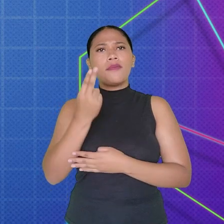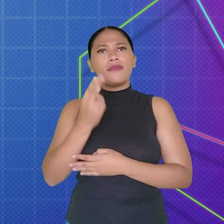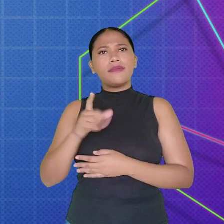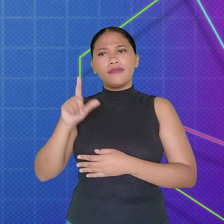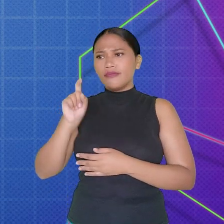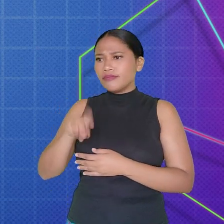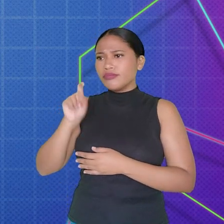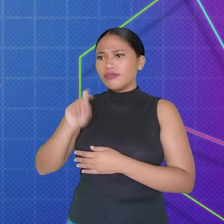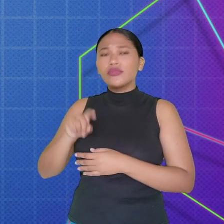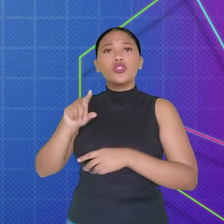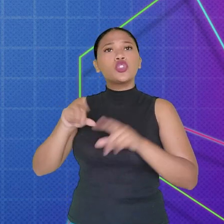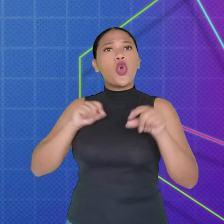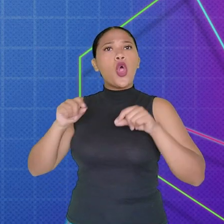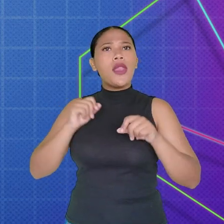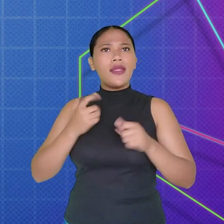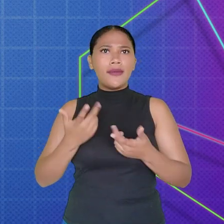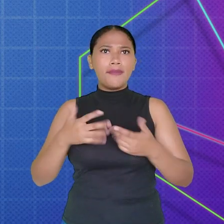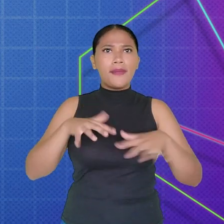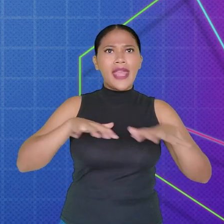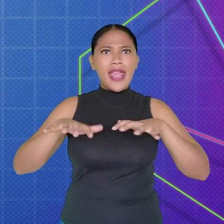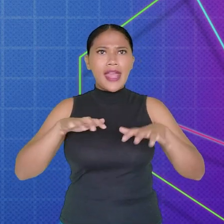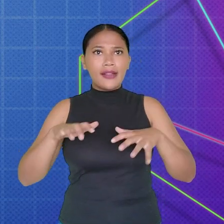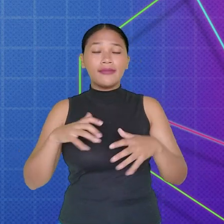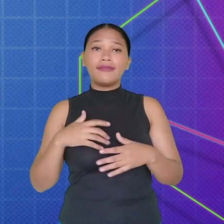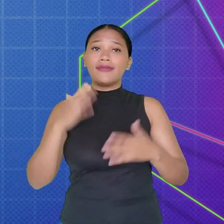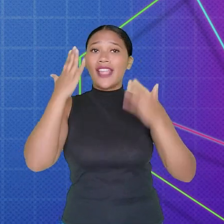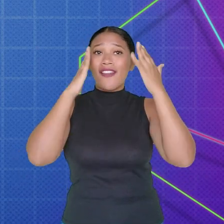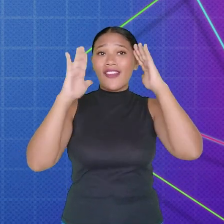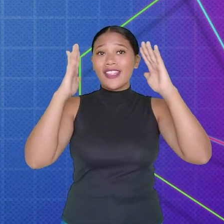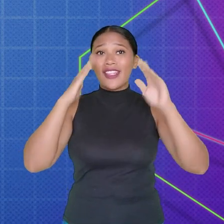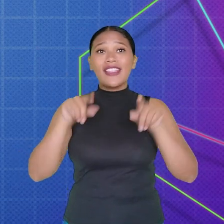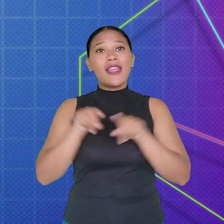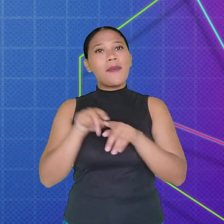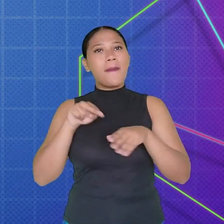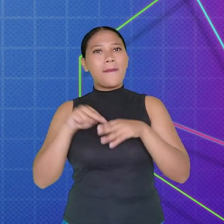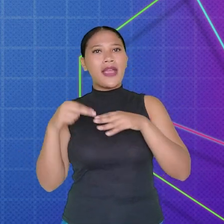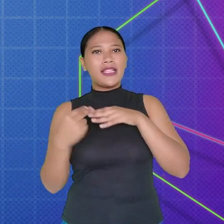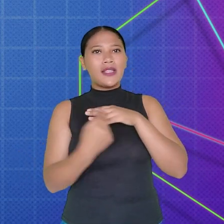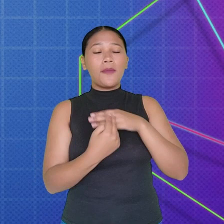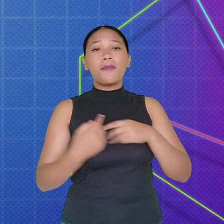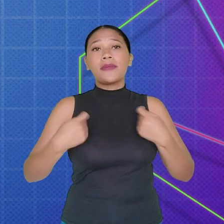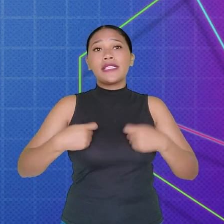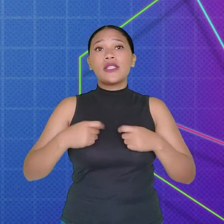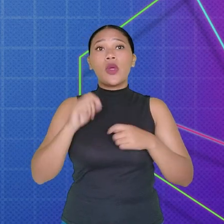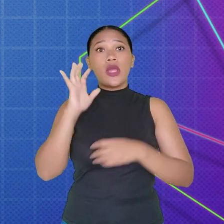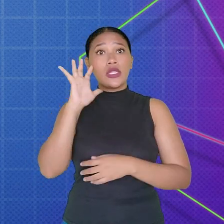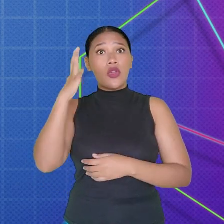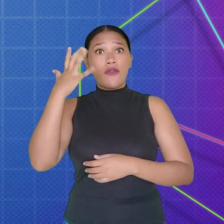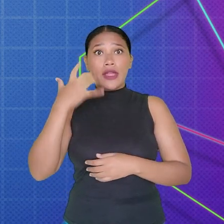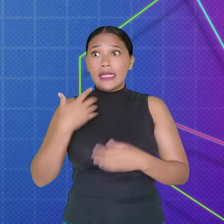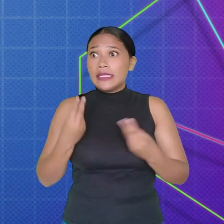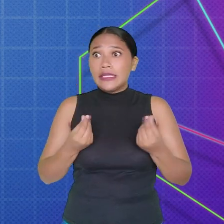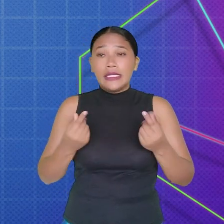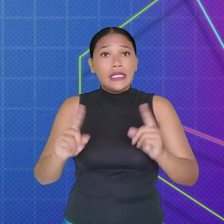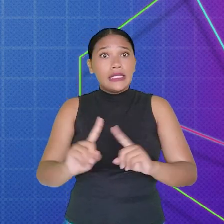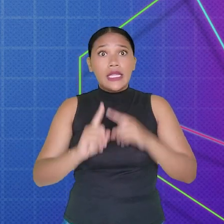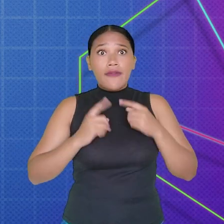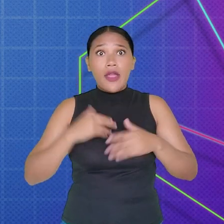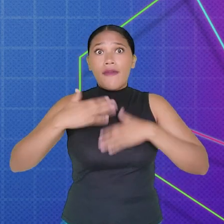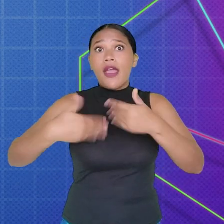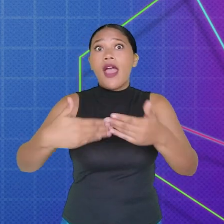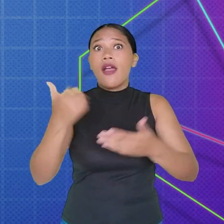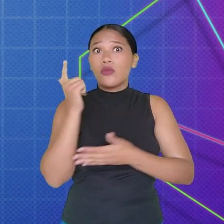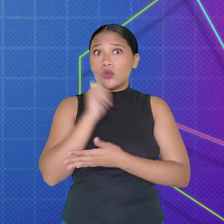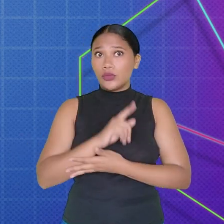ativar mecanismos. Essa mecânica é fundamental em jogos de aventura e puzzle, onde o jogador precisa resolver enigmas e desafios